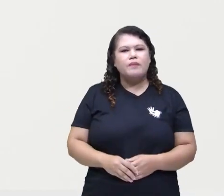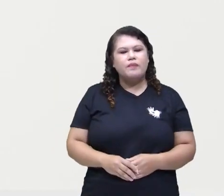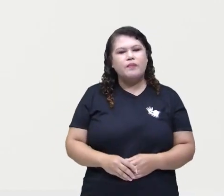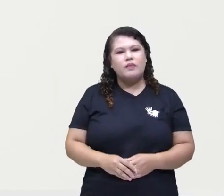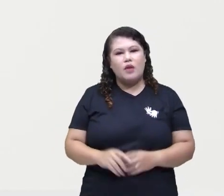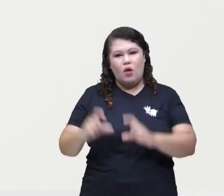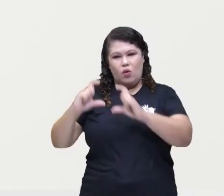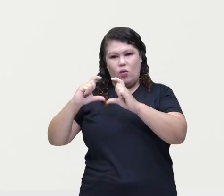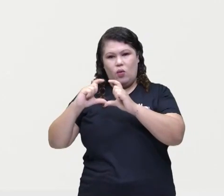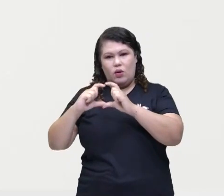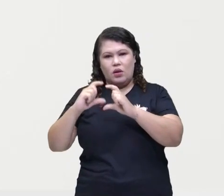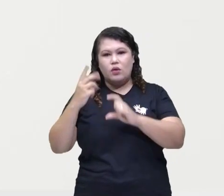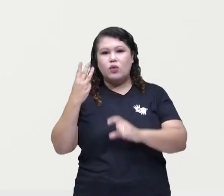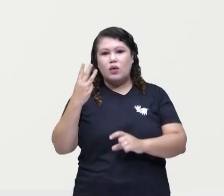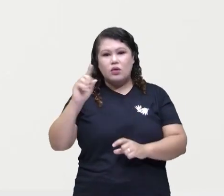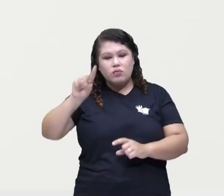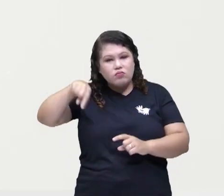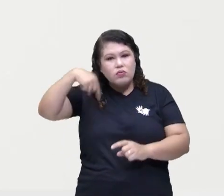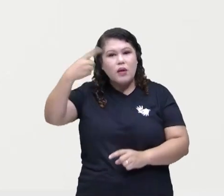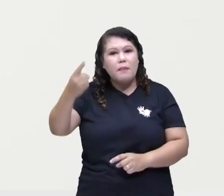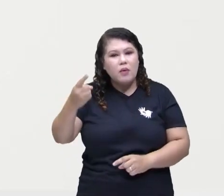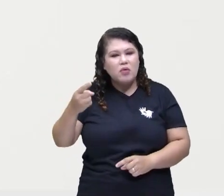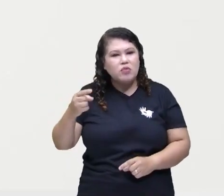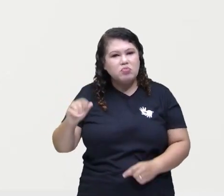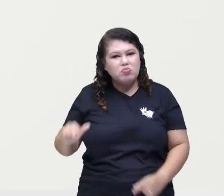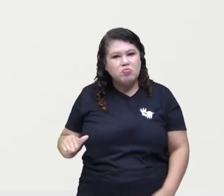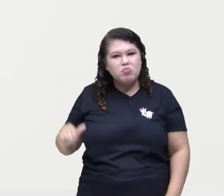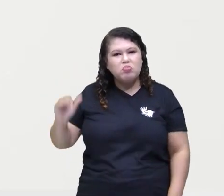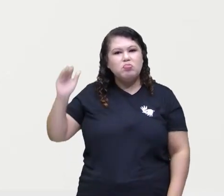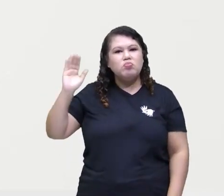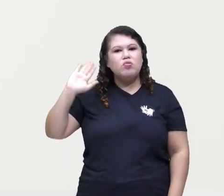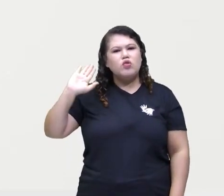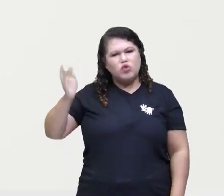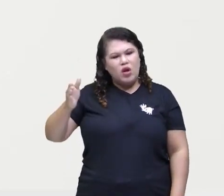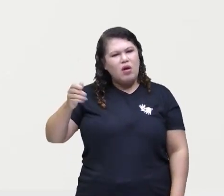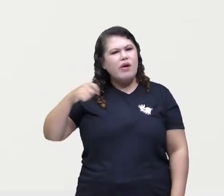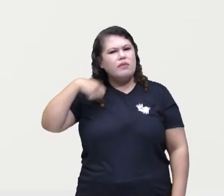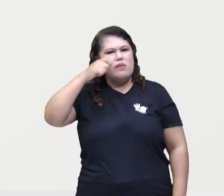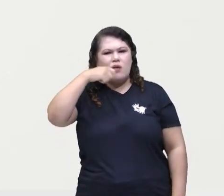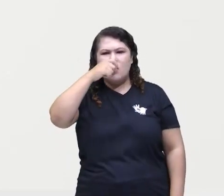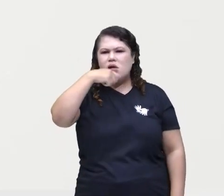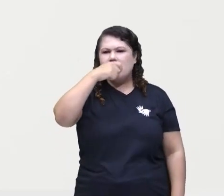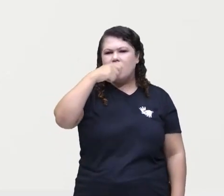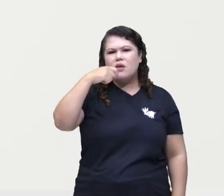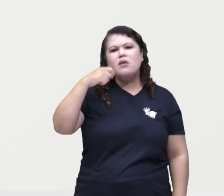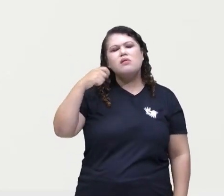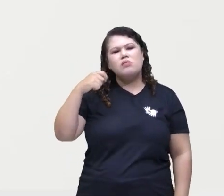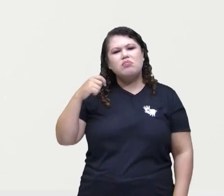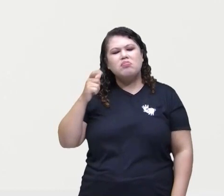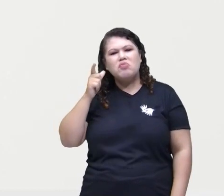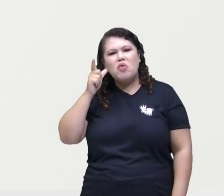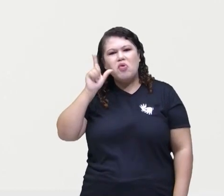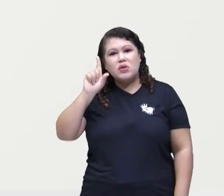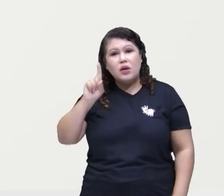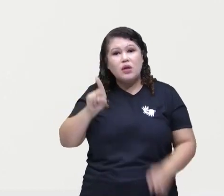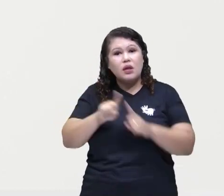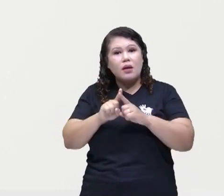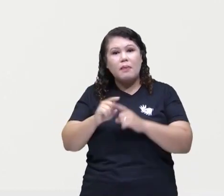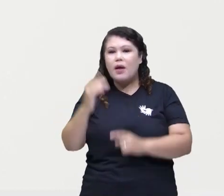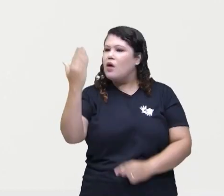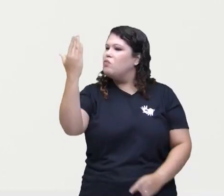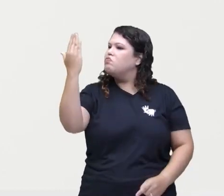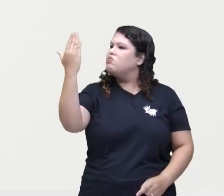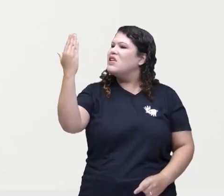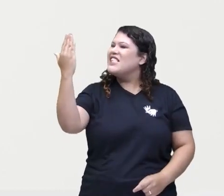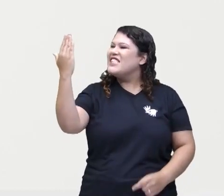fazendo? Depois, ela conseguiu escovar os dentes e está olhando o quanto o dente